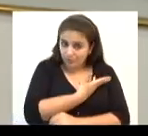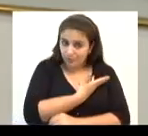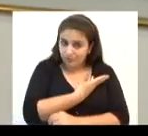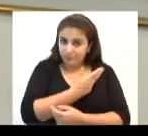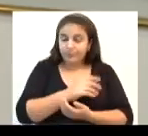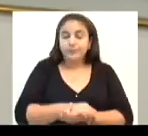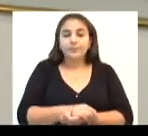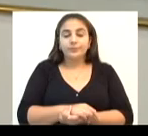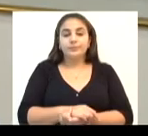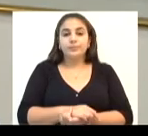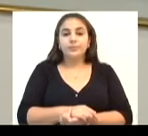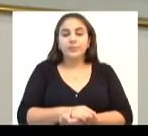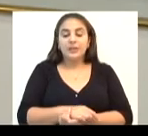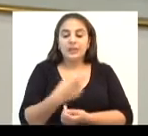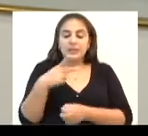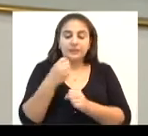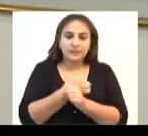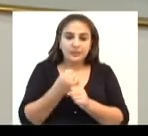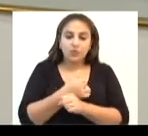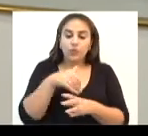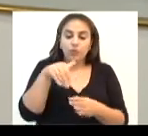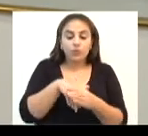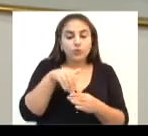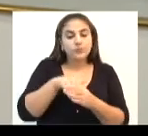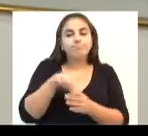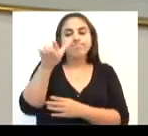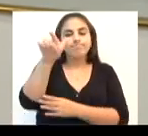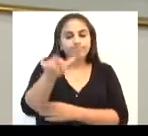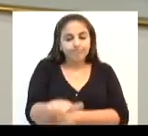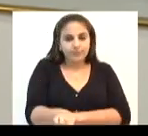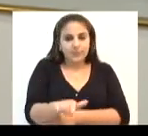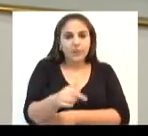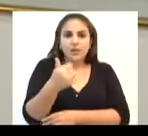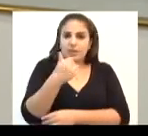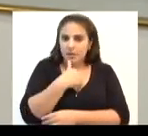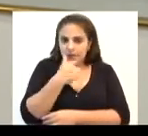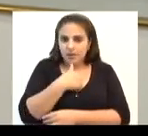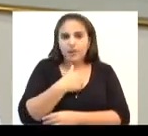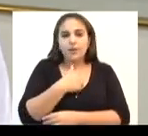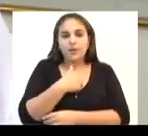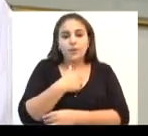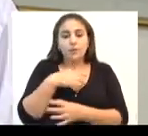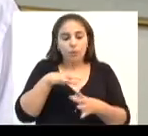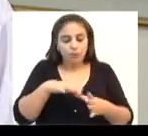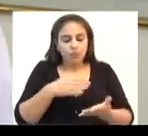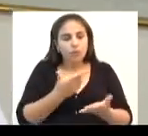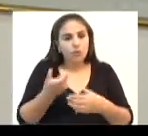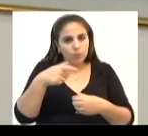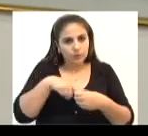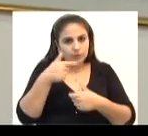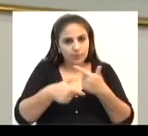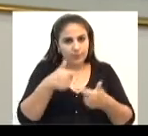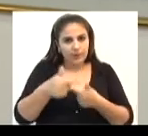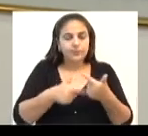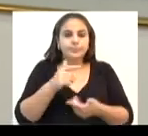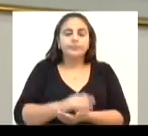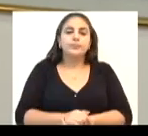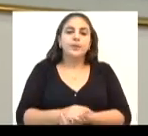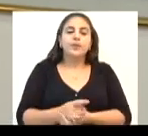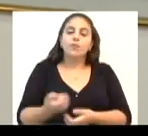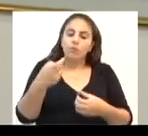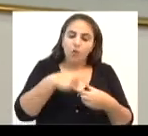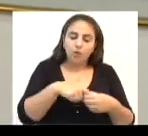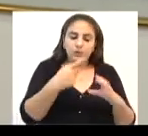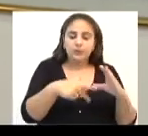momento. Esse ano vai para a votação novamente, eu vou desarquivar, vai tramitar na casa, com certeza vai passar de